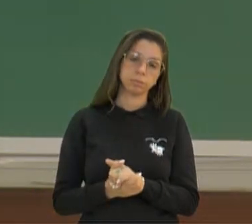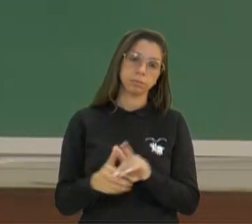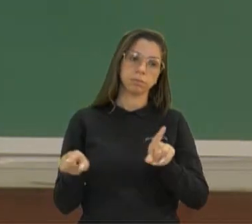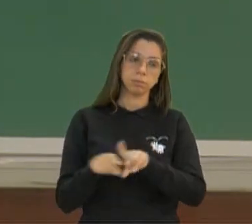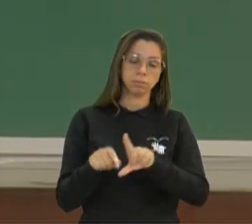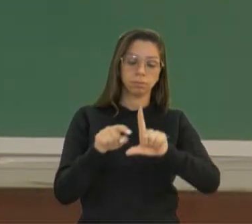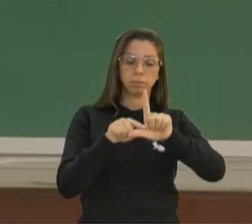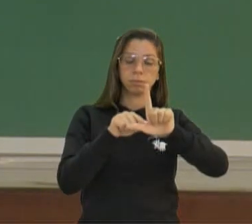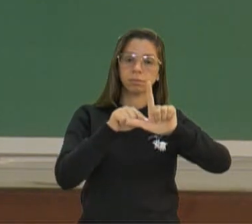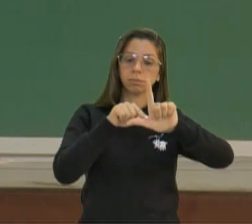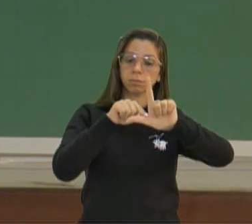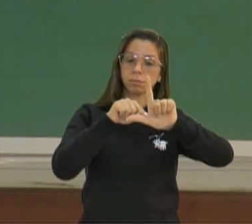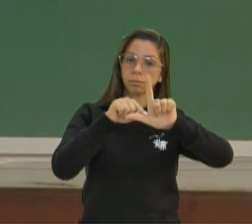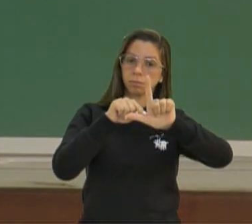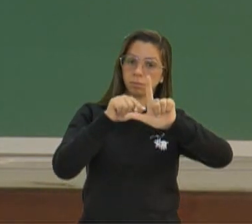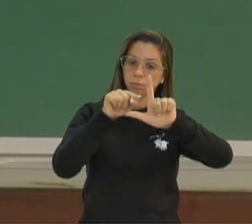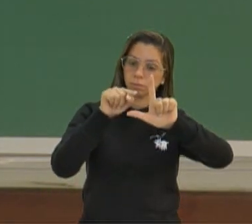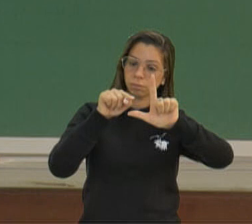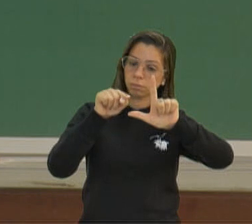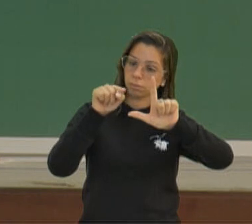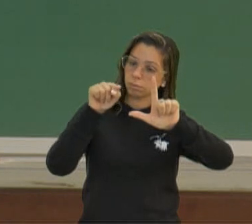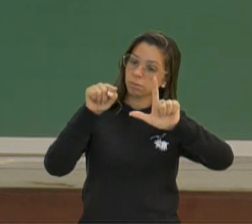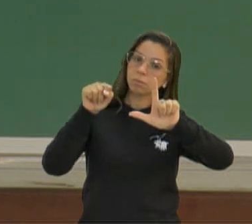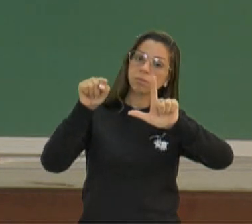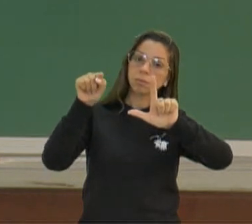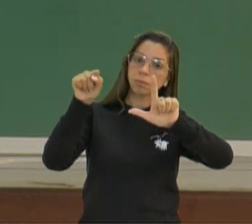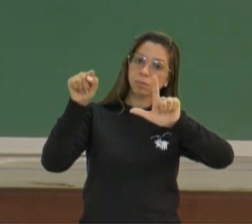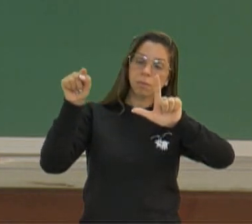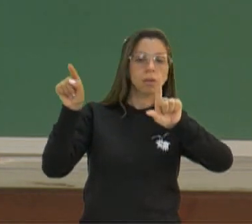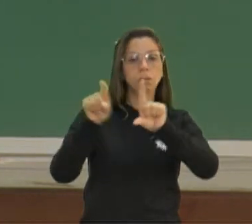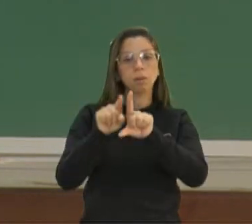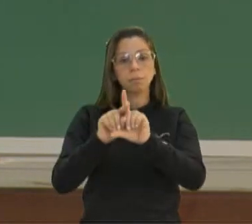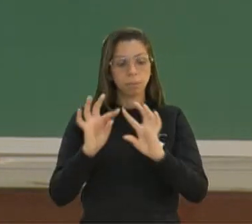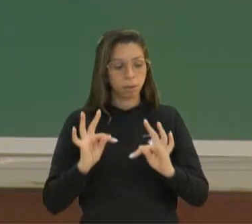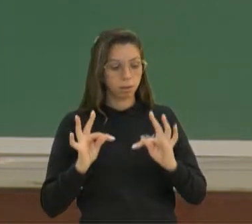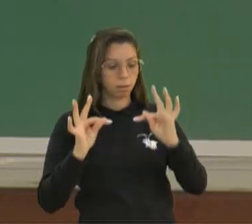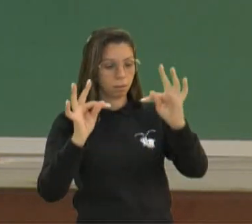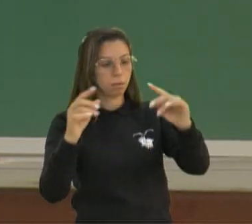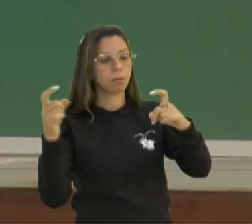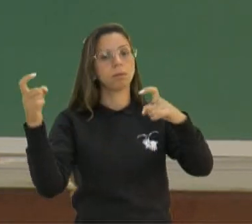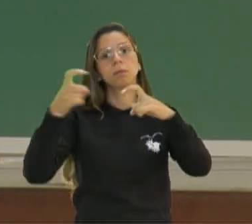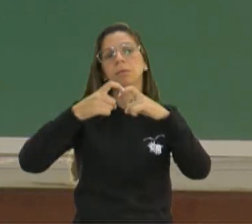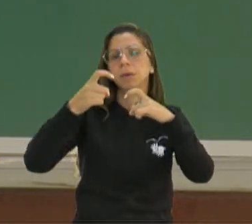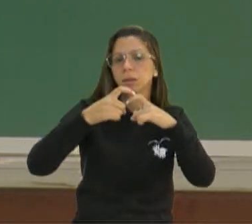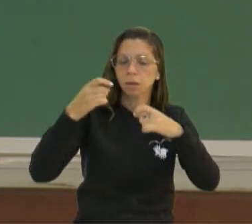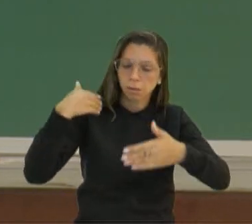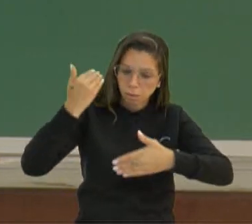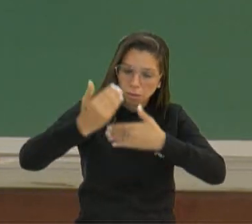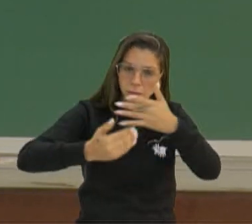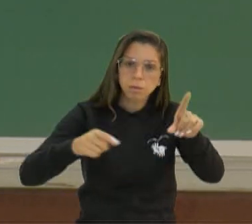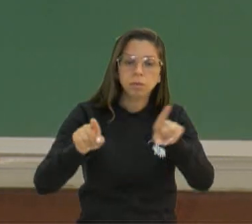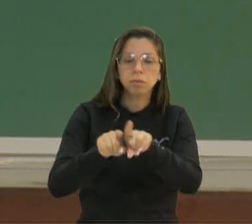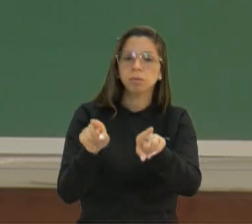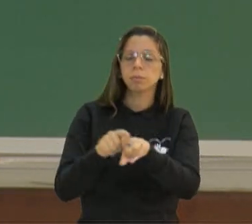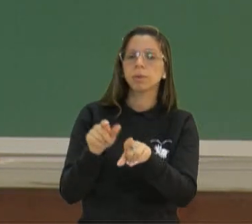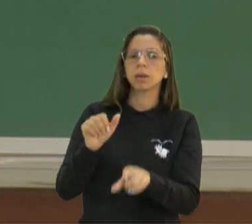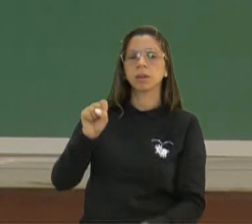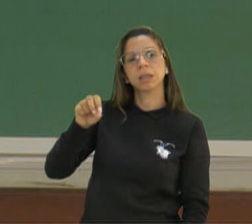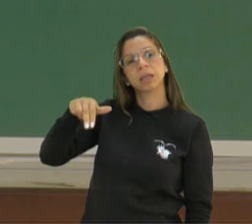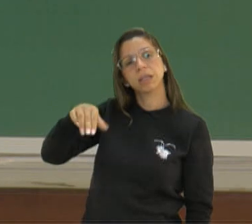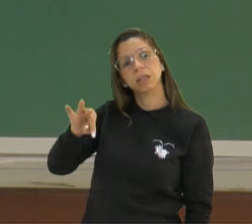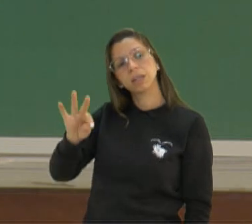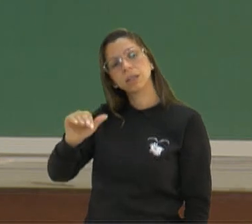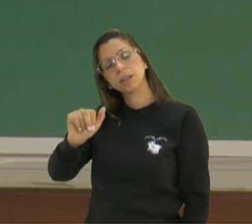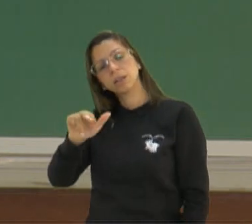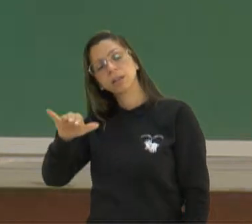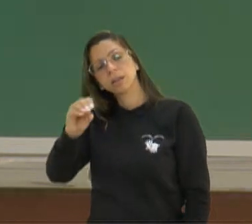crescimento, né, além dos avanços tecnológicos aí da medicina e a questão sanitária, cerca de